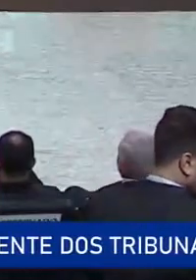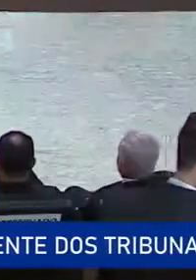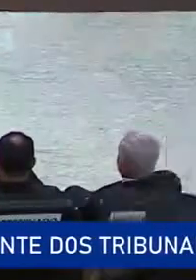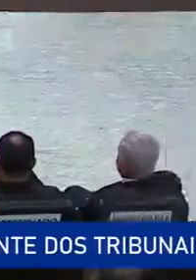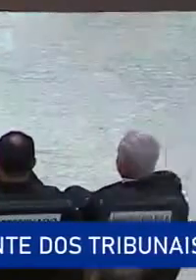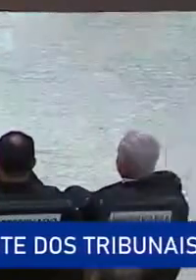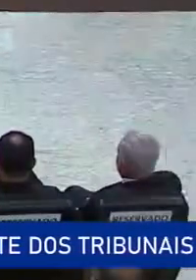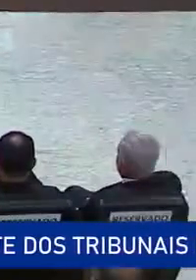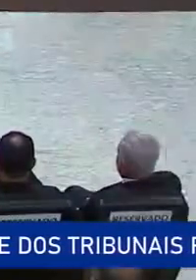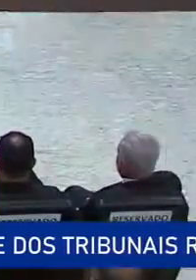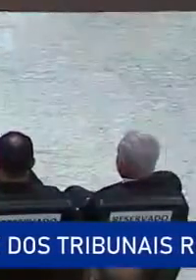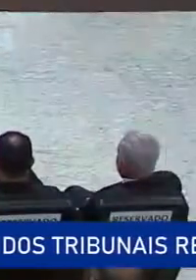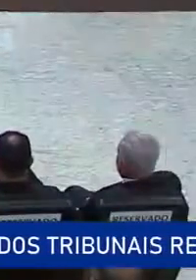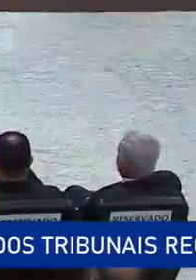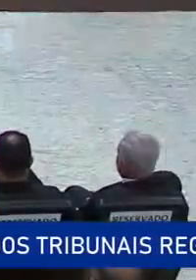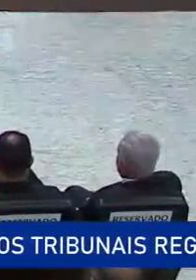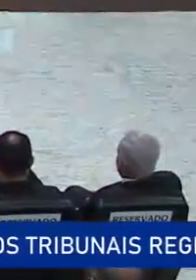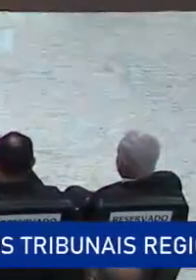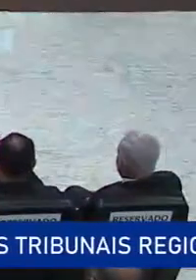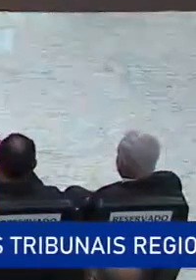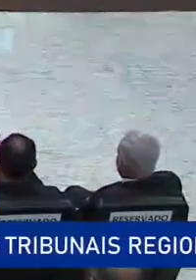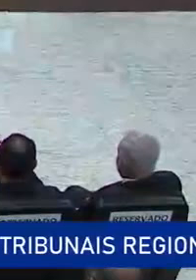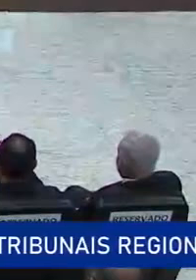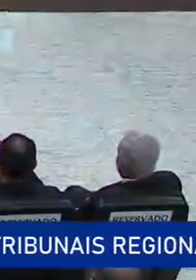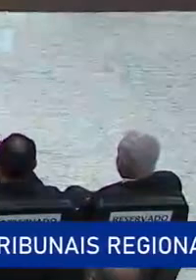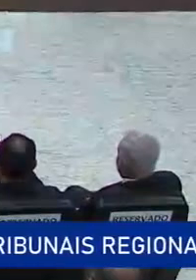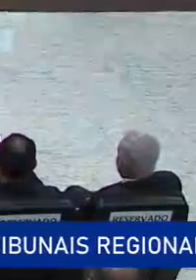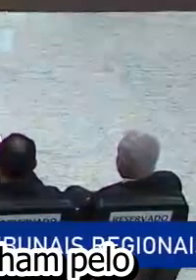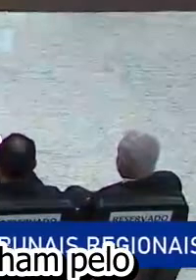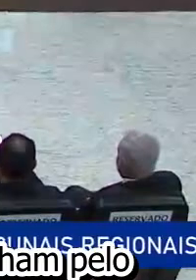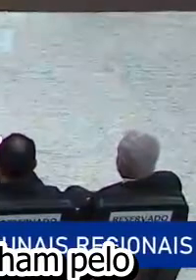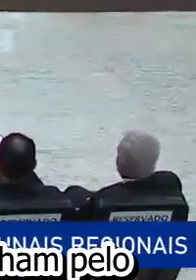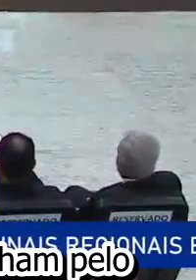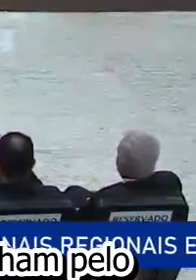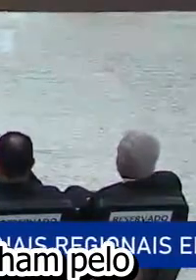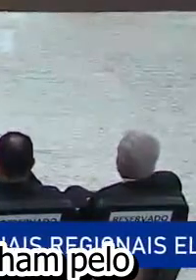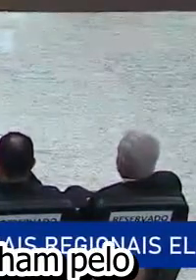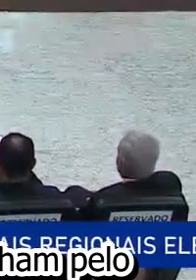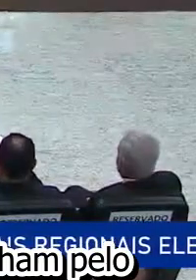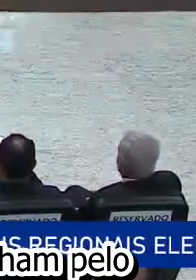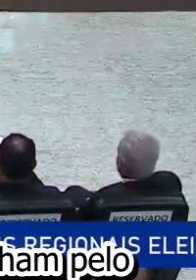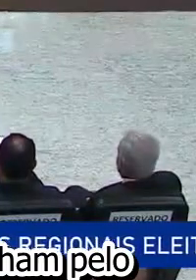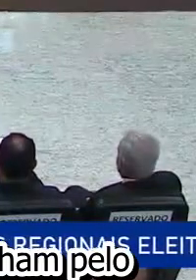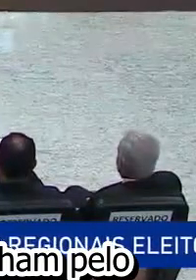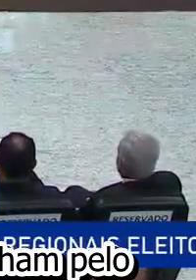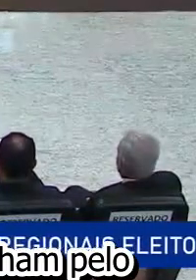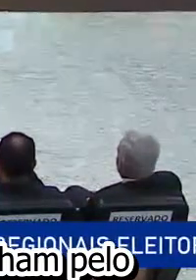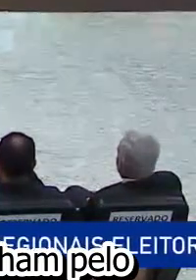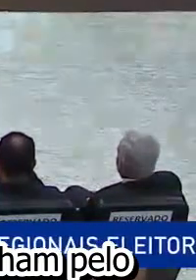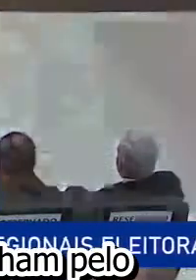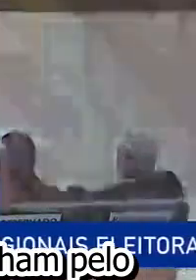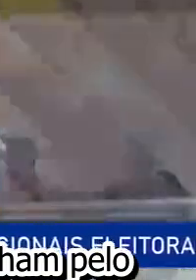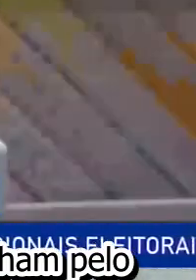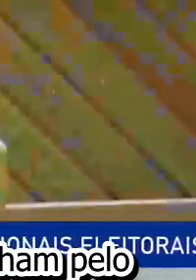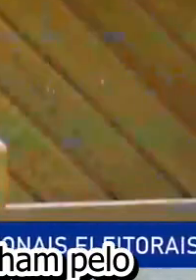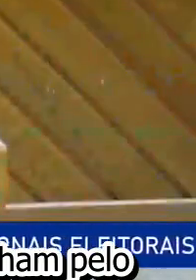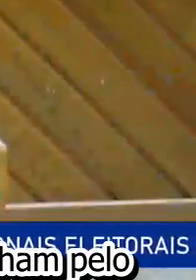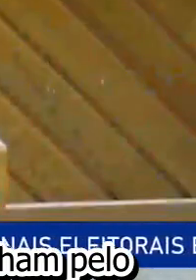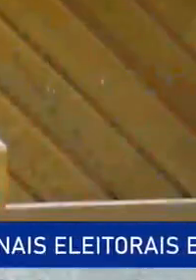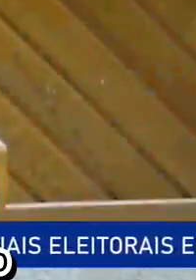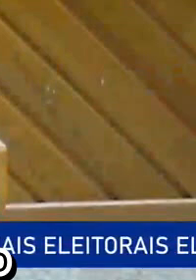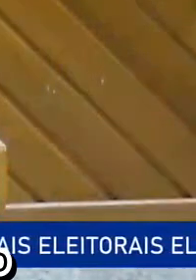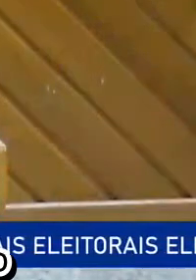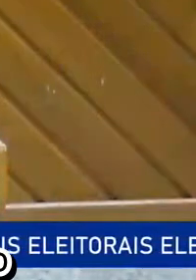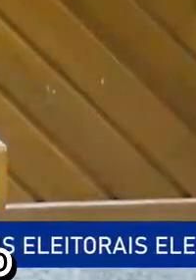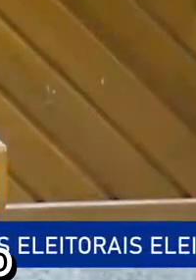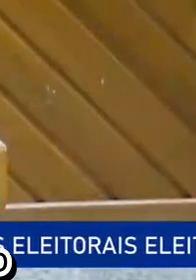Na tela, no canto direito superior, a logo do TRE. Boa noite. Boa noite também a todos que nos acompanham